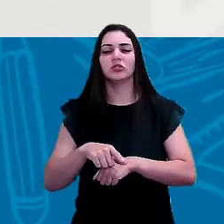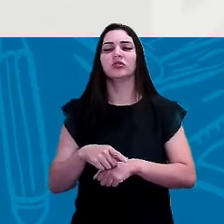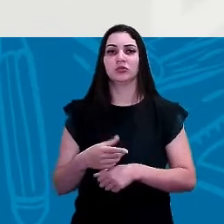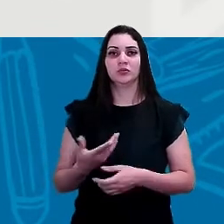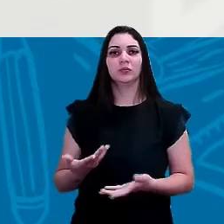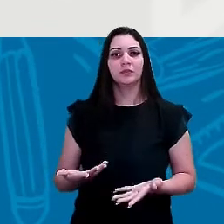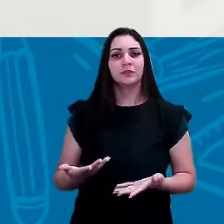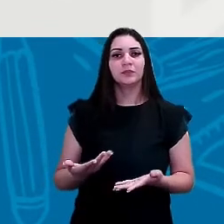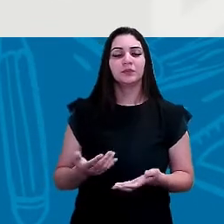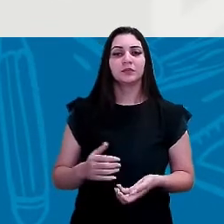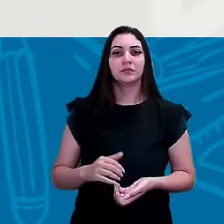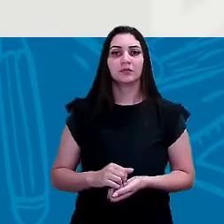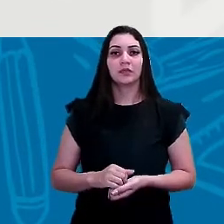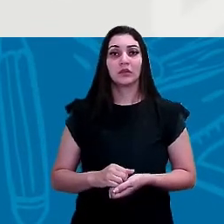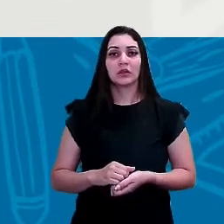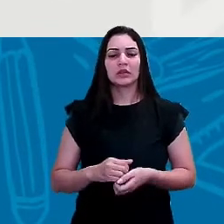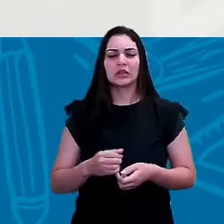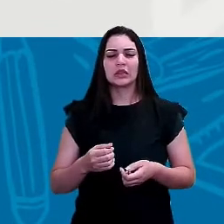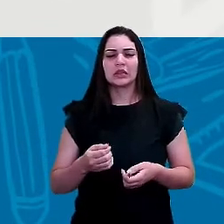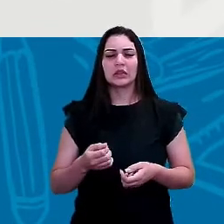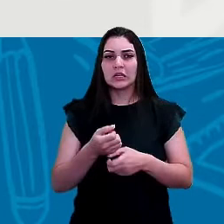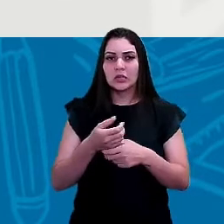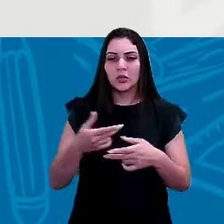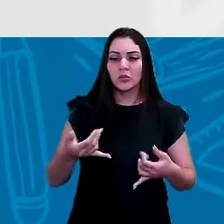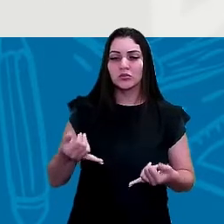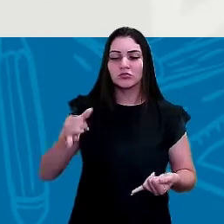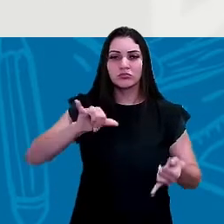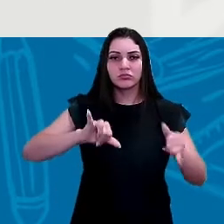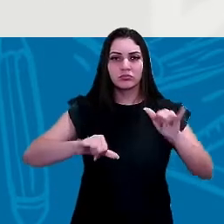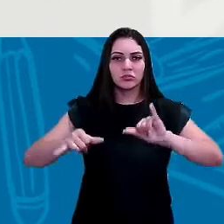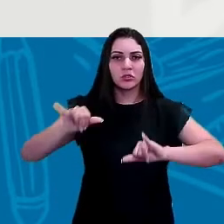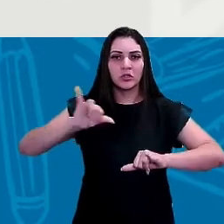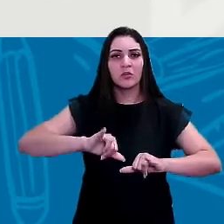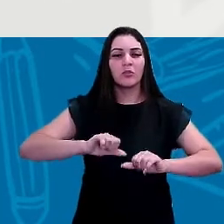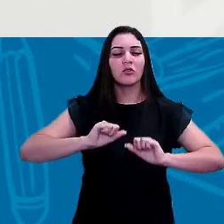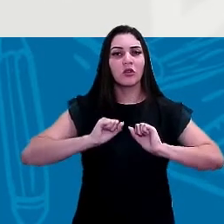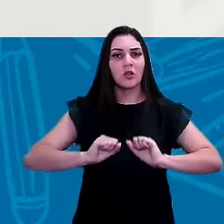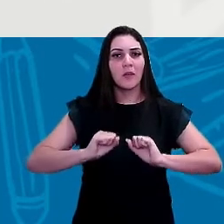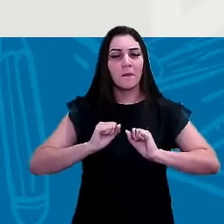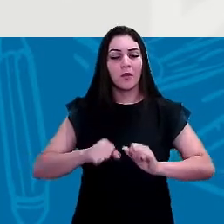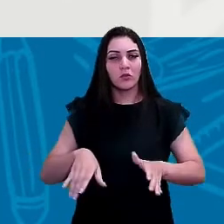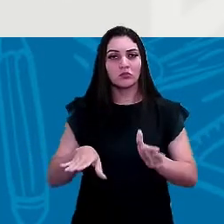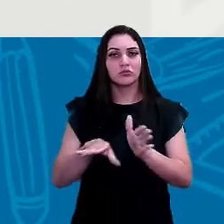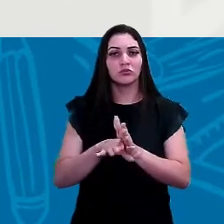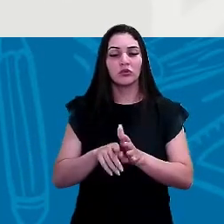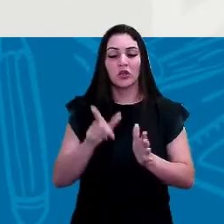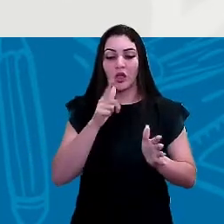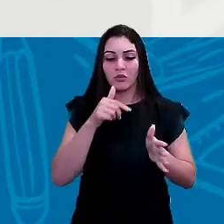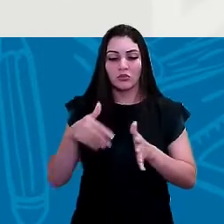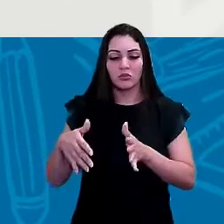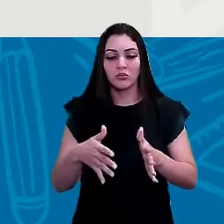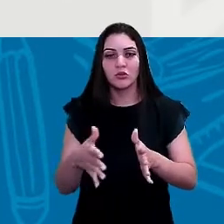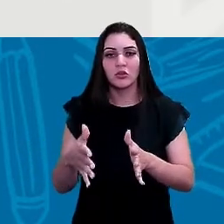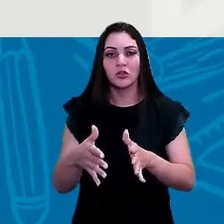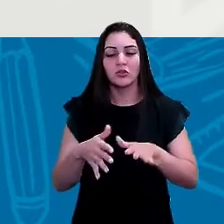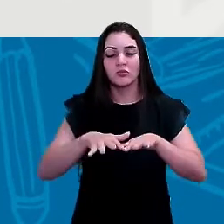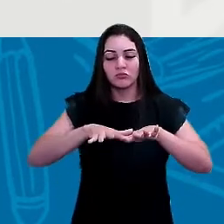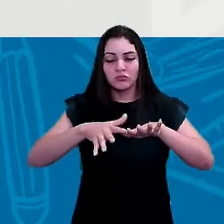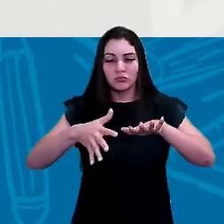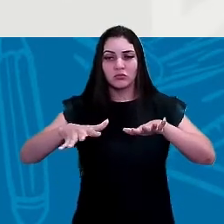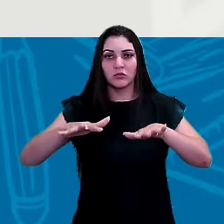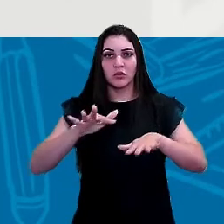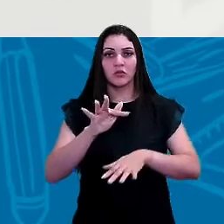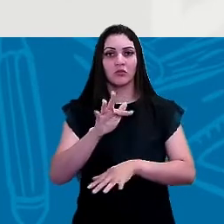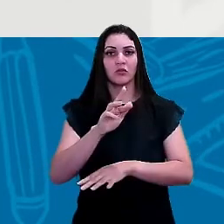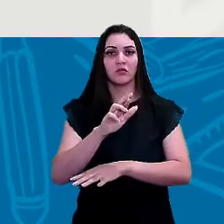lixo, de produtos químicos também, que podem atingir os rios, atingir os lençóis freáticos, né?